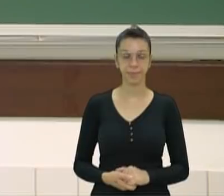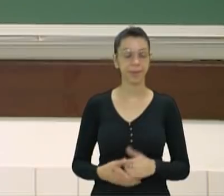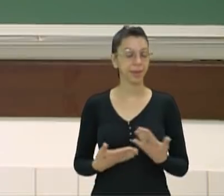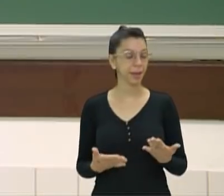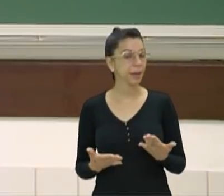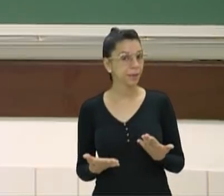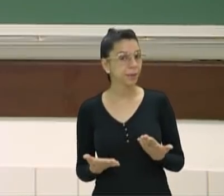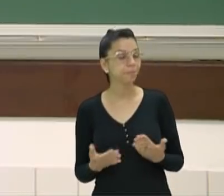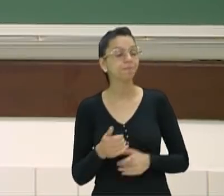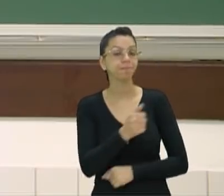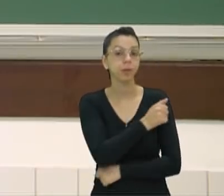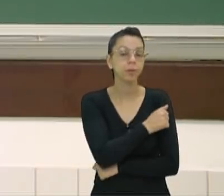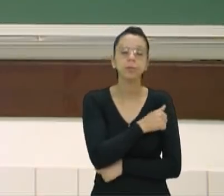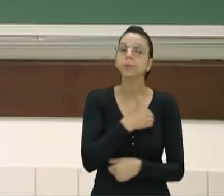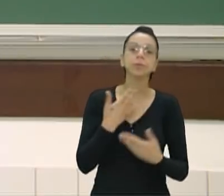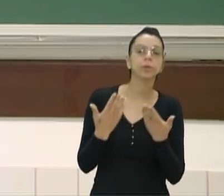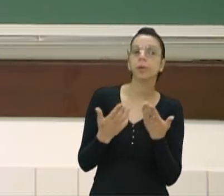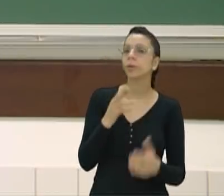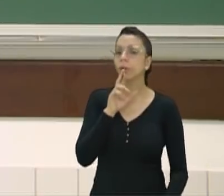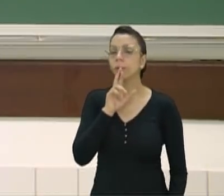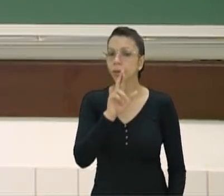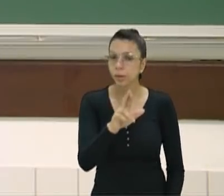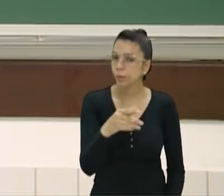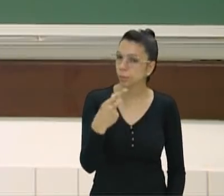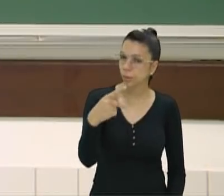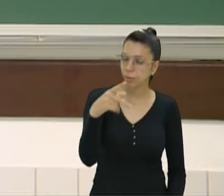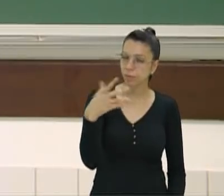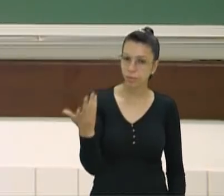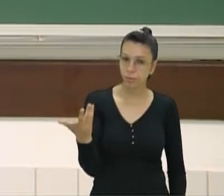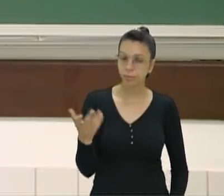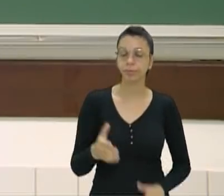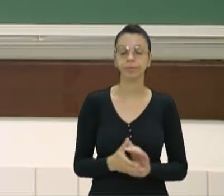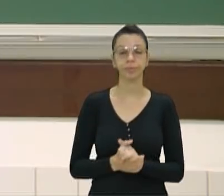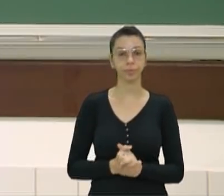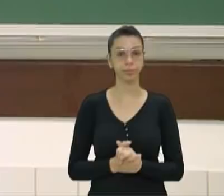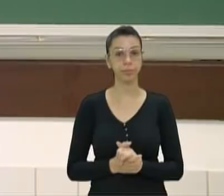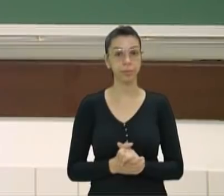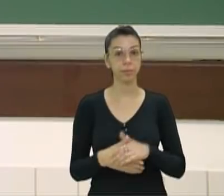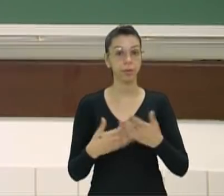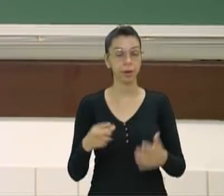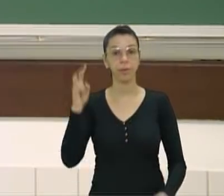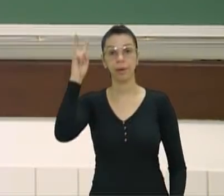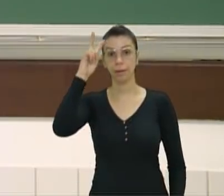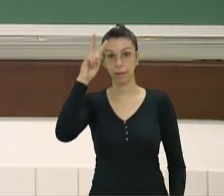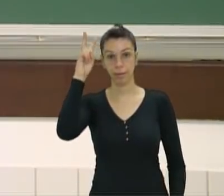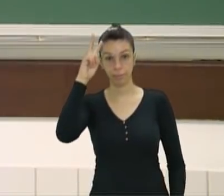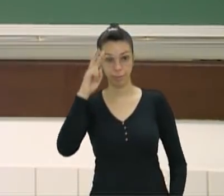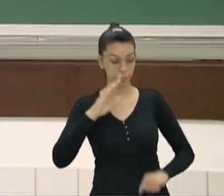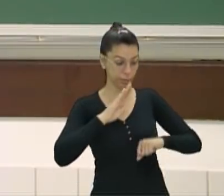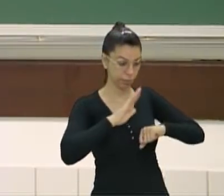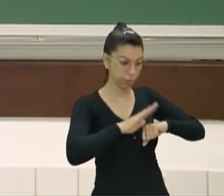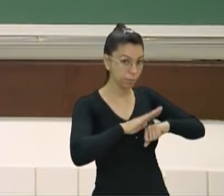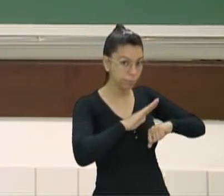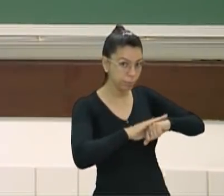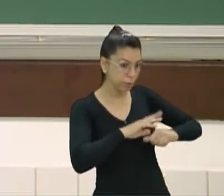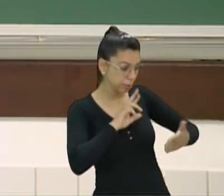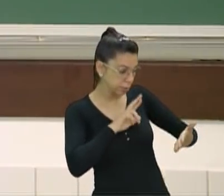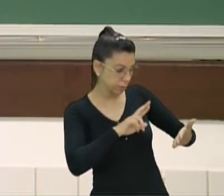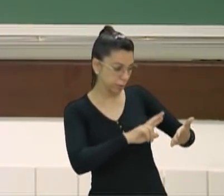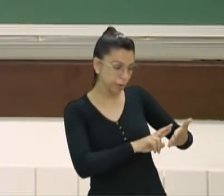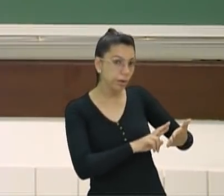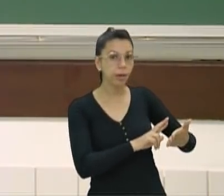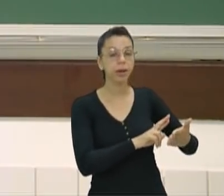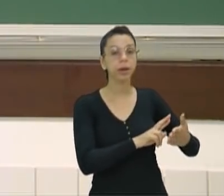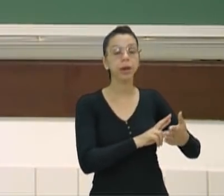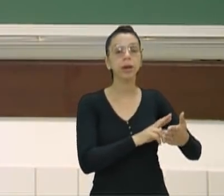Olá, estudante! E aí, qual foi a resposta que você deu? Lembrando que a resposta que eu der aqui é um norteador,